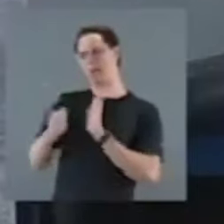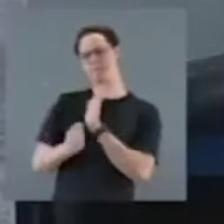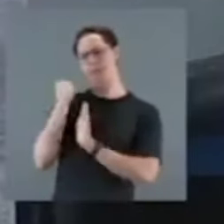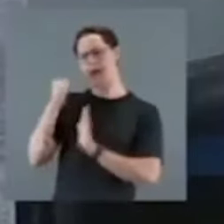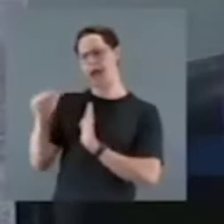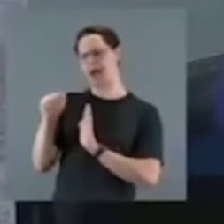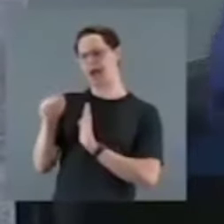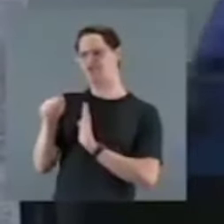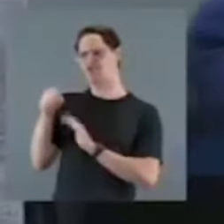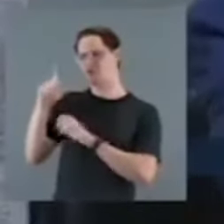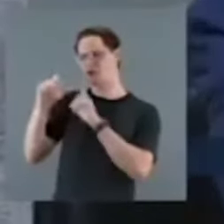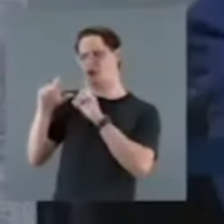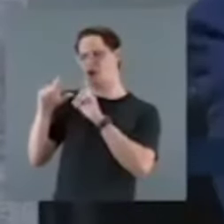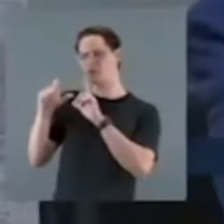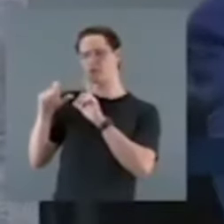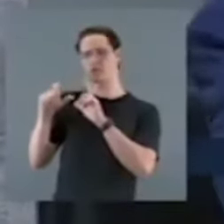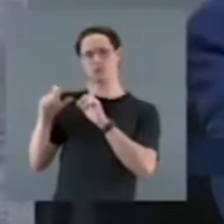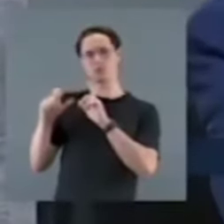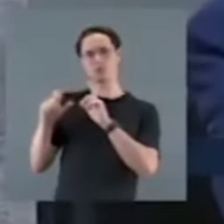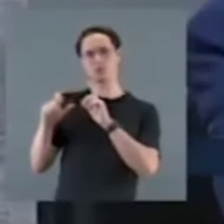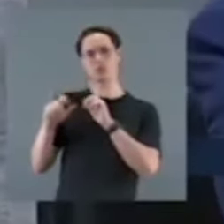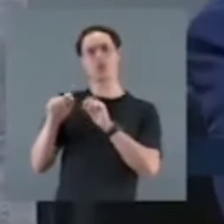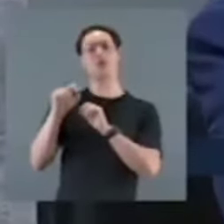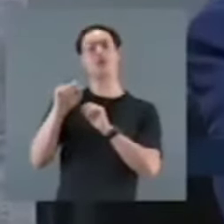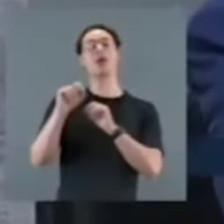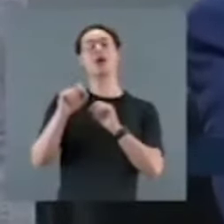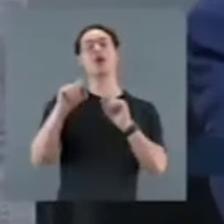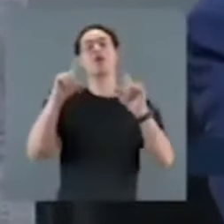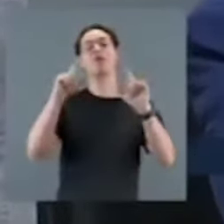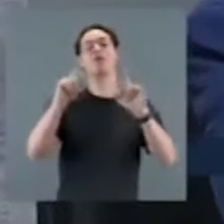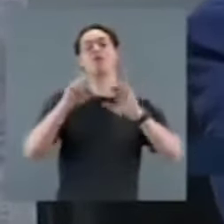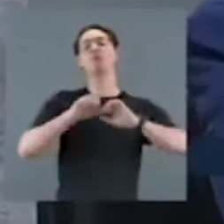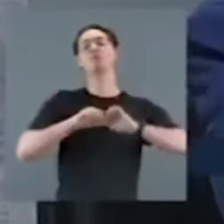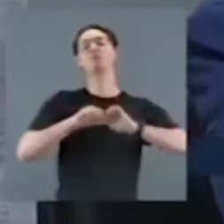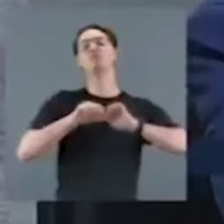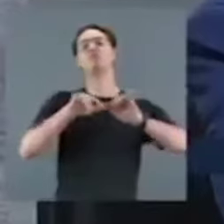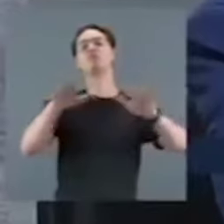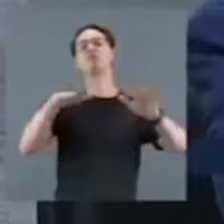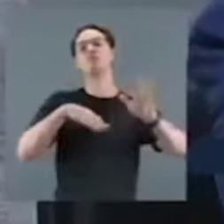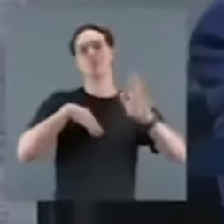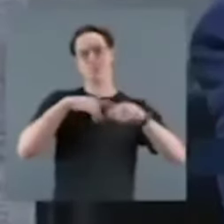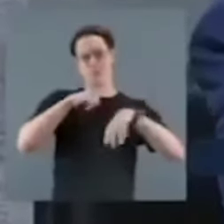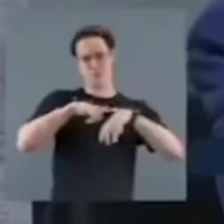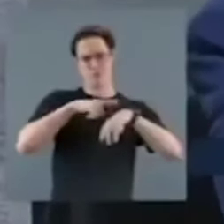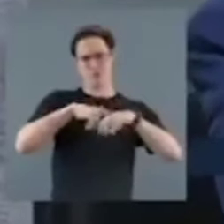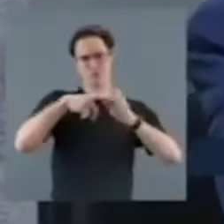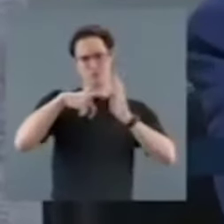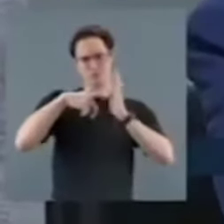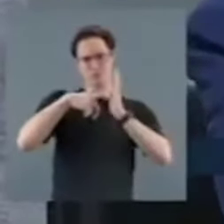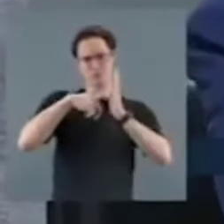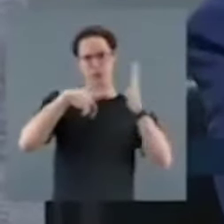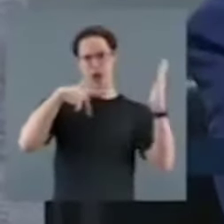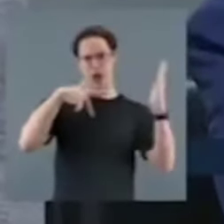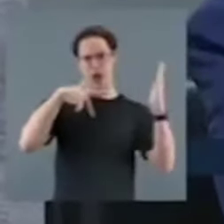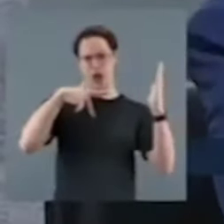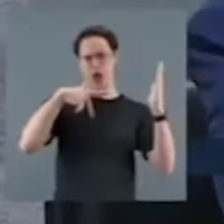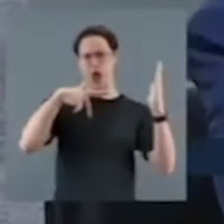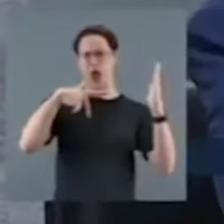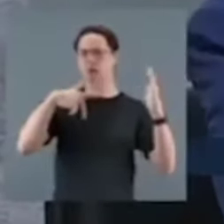que circulou o mundo para caracterizar o movimento golpista, o movimento de